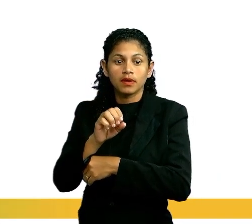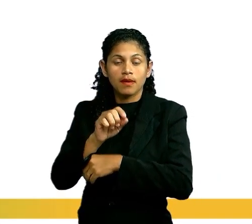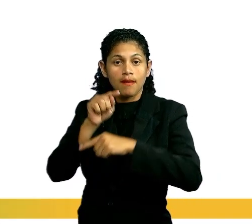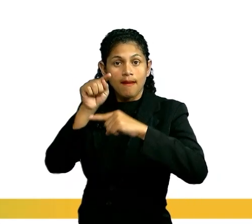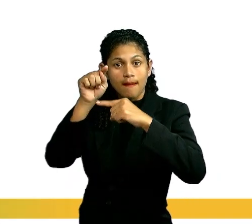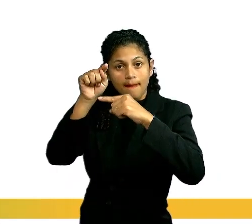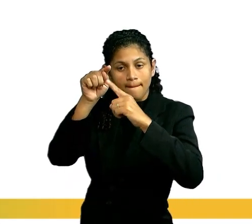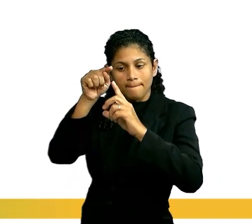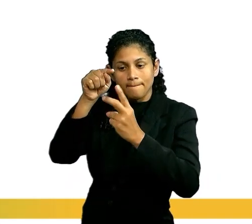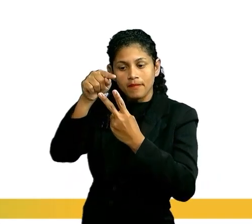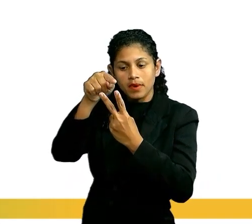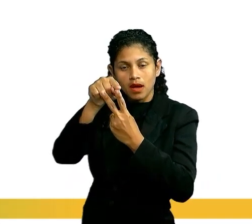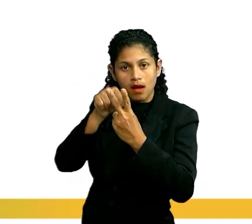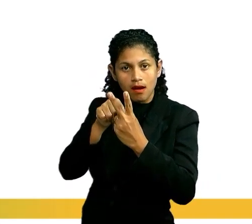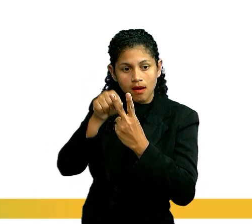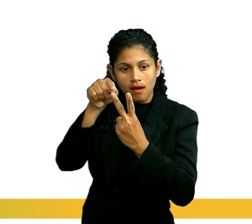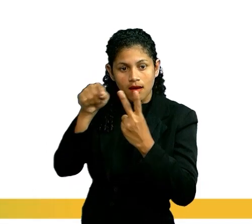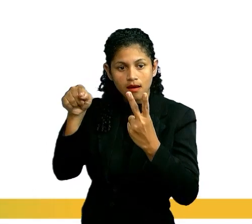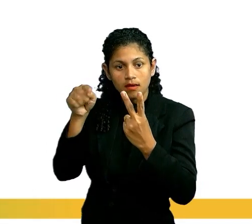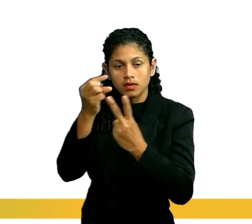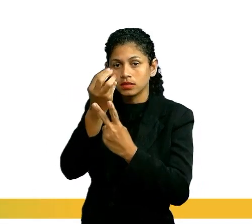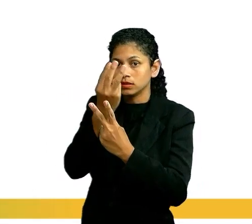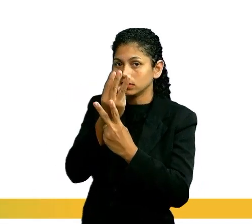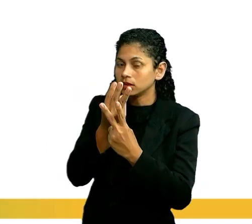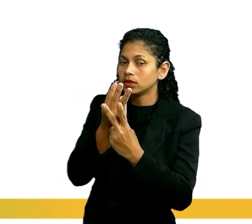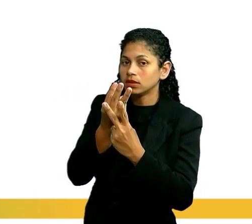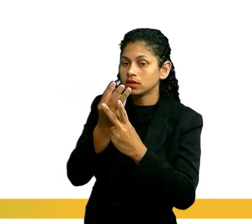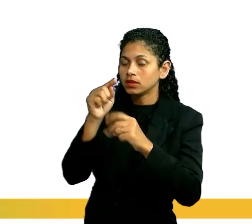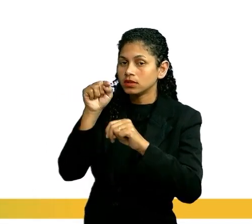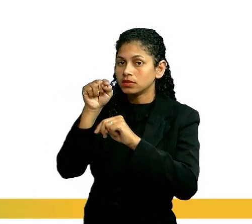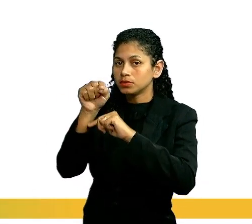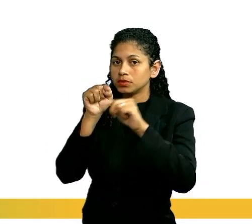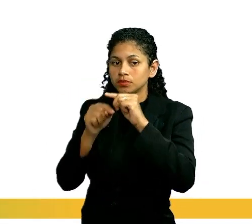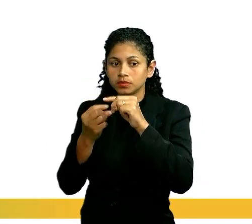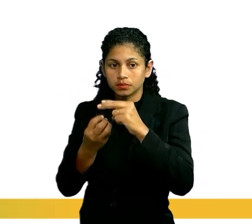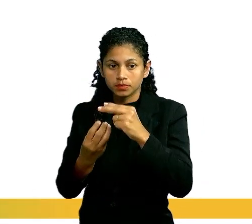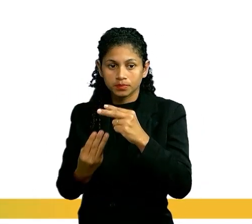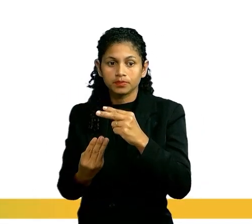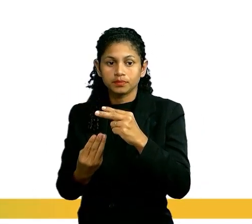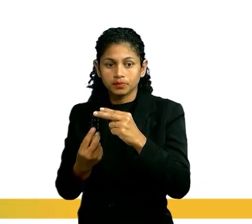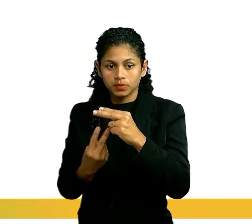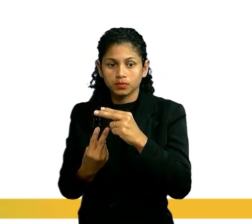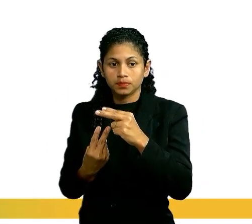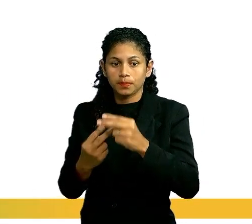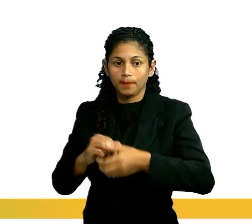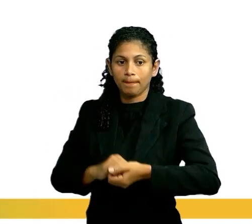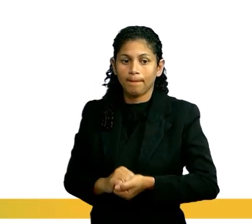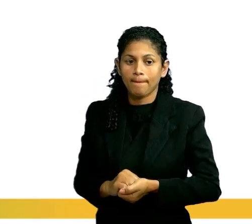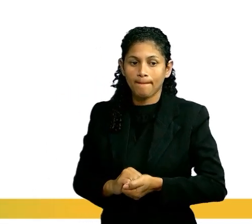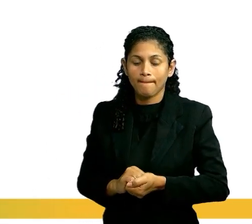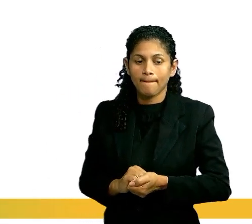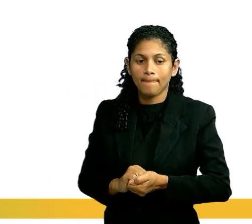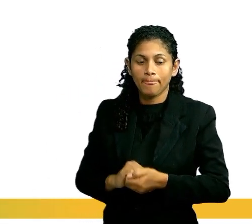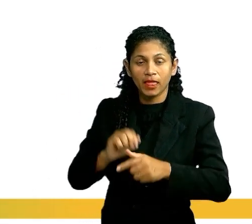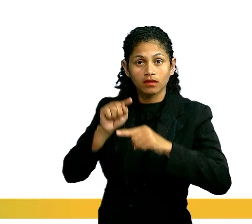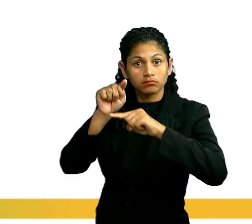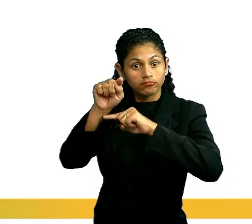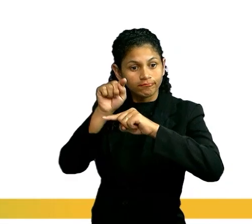2. Iguala, multiplica cruzado, tá? Passa